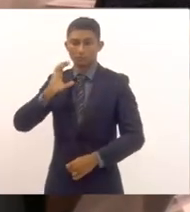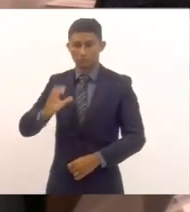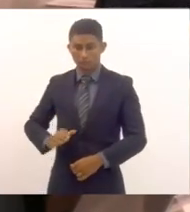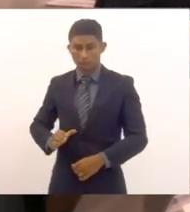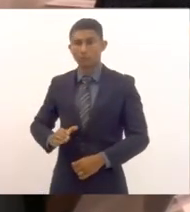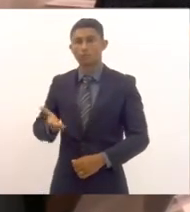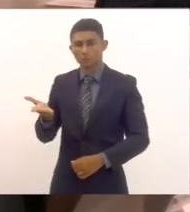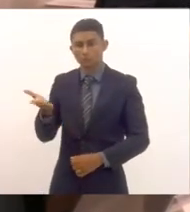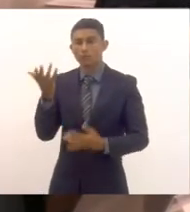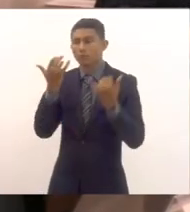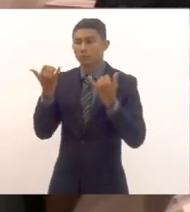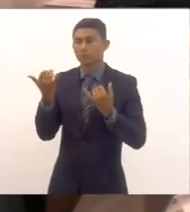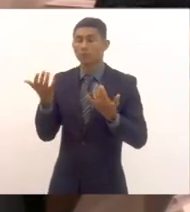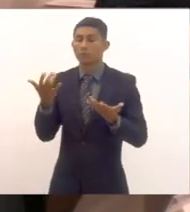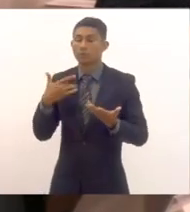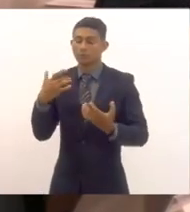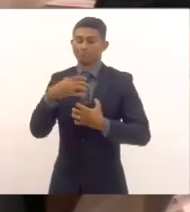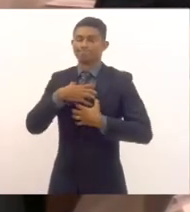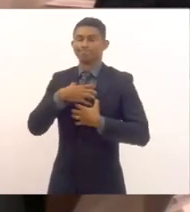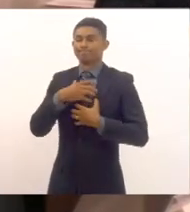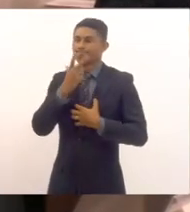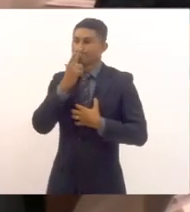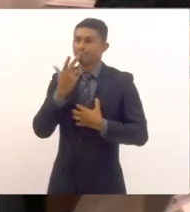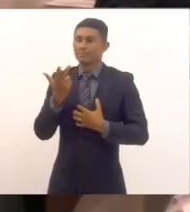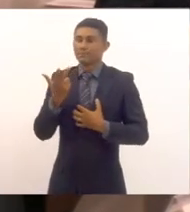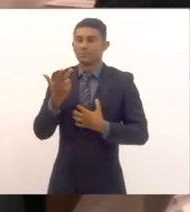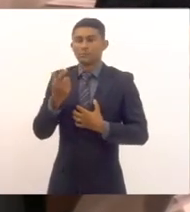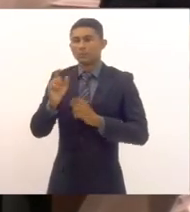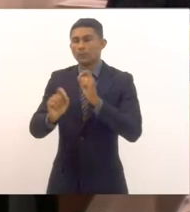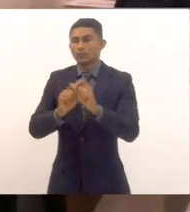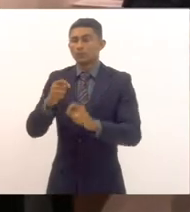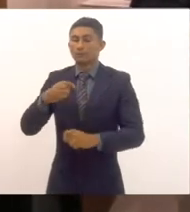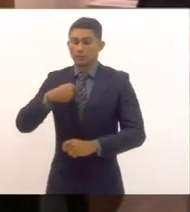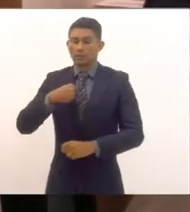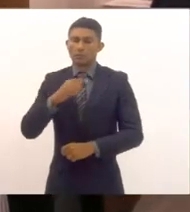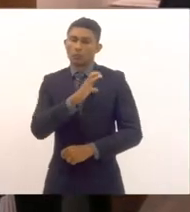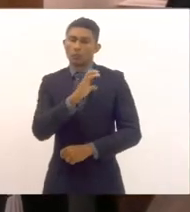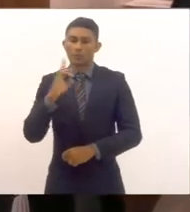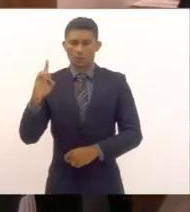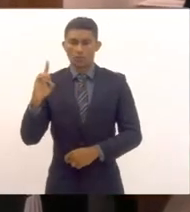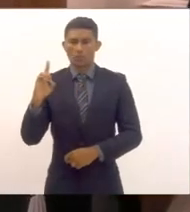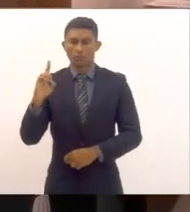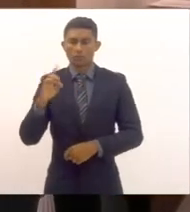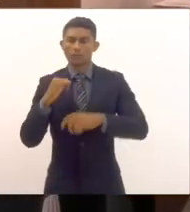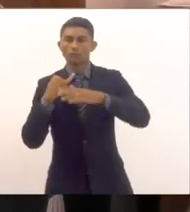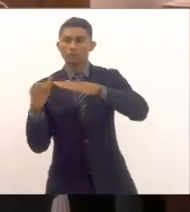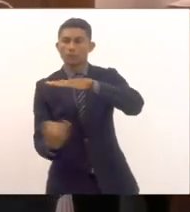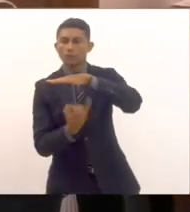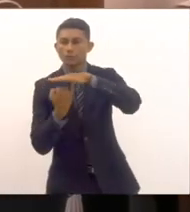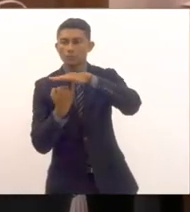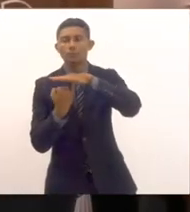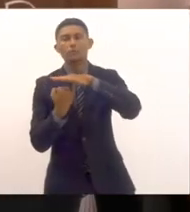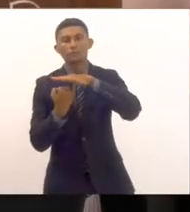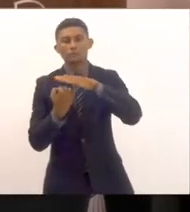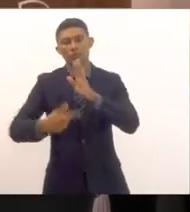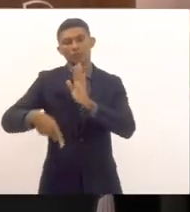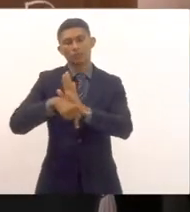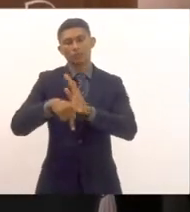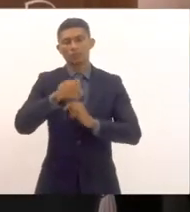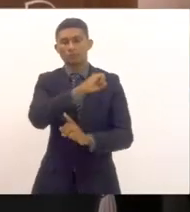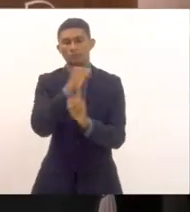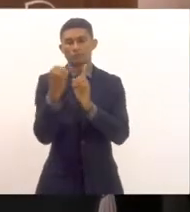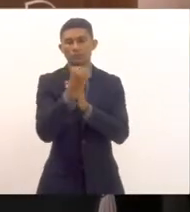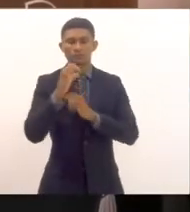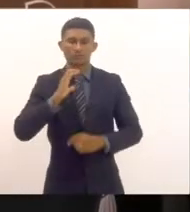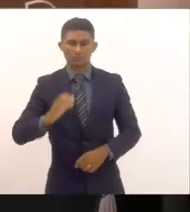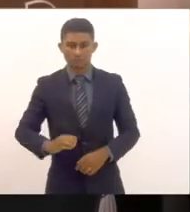é ia a sensação que eu tenho né como é coordenadora de uma instituição da sociedade civil que